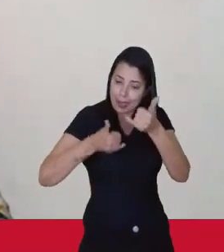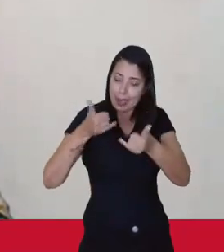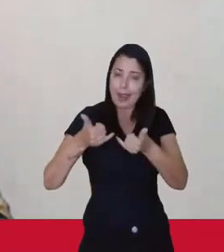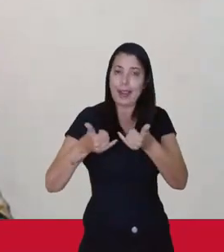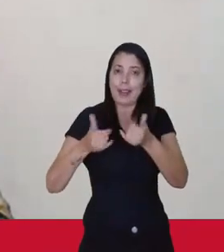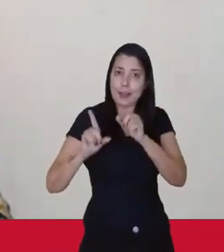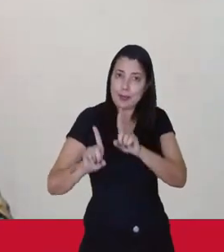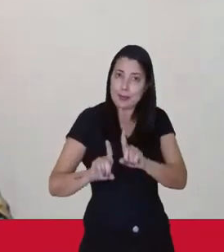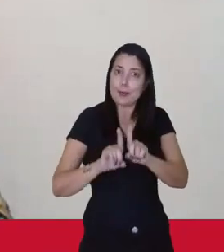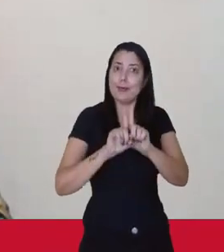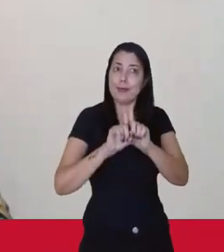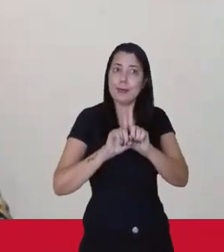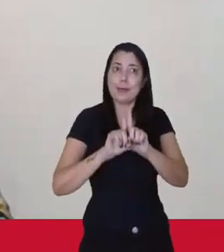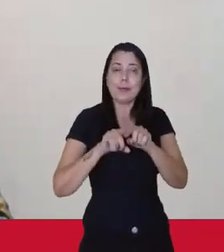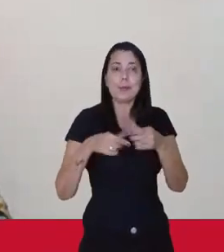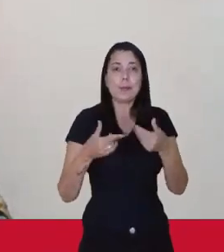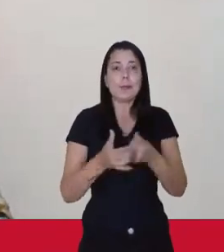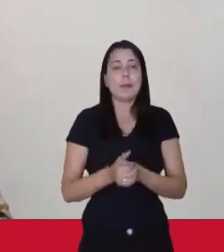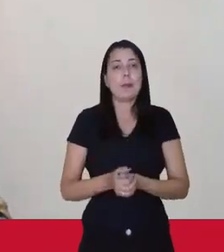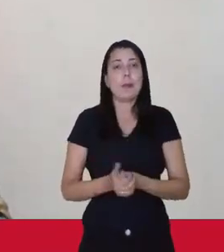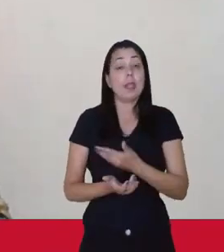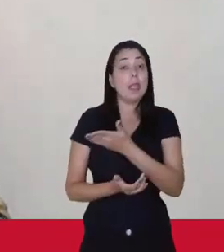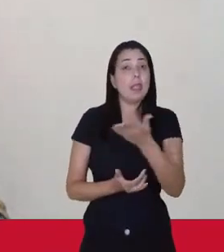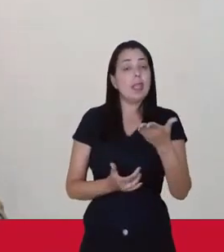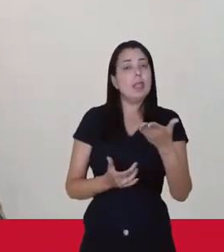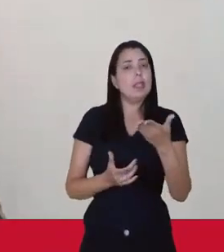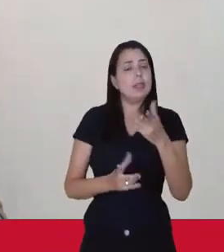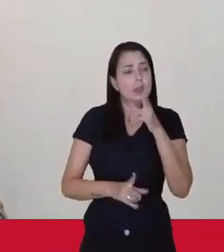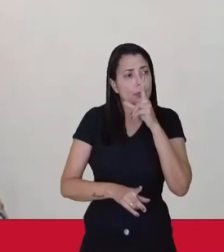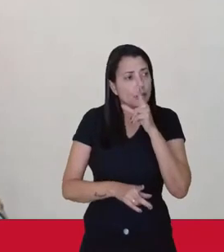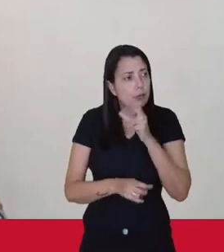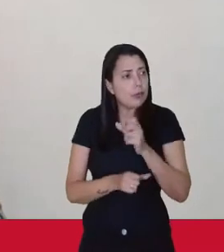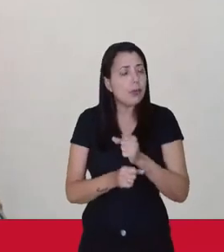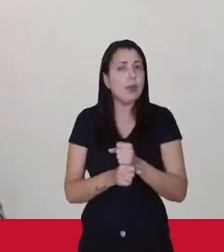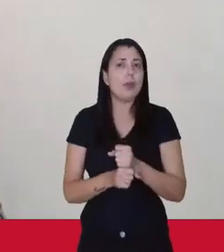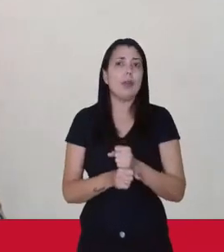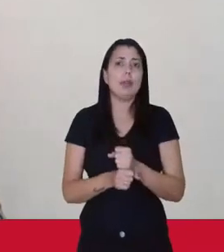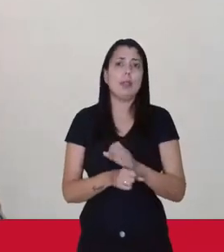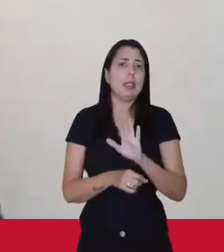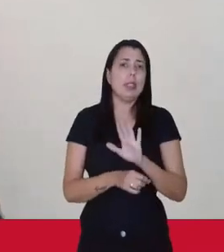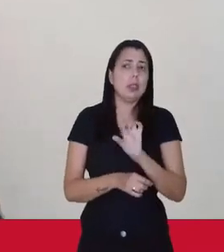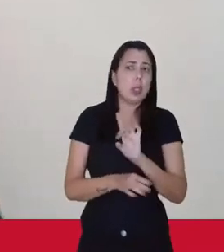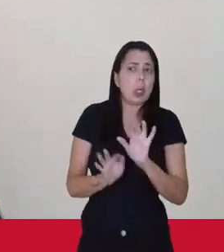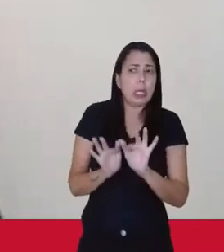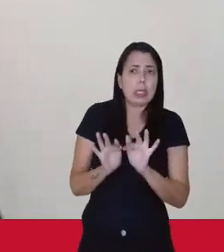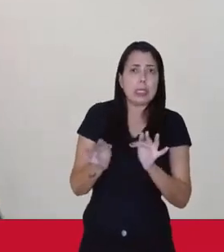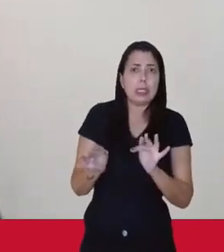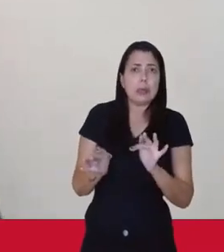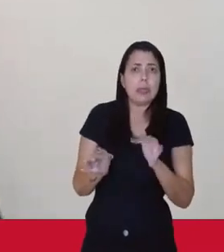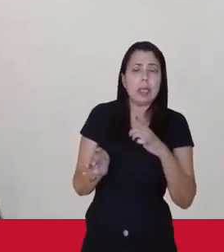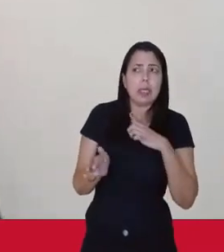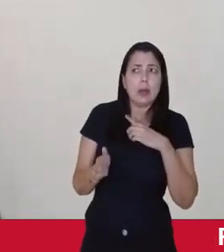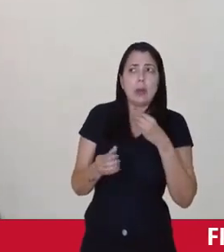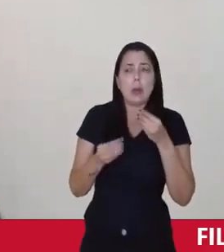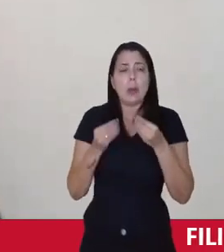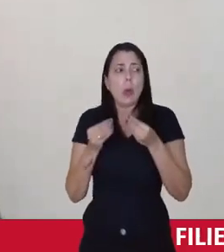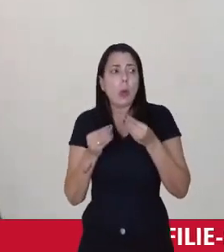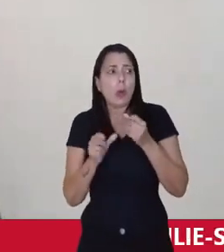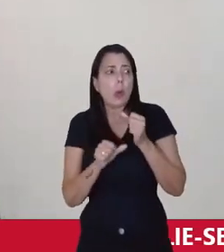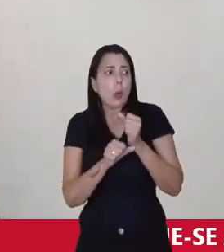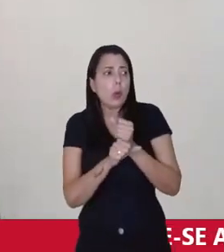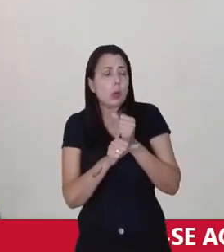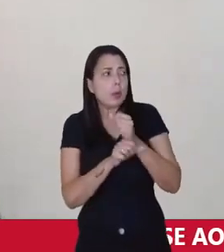elas. E esse esforço, né, não é à toa que depois a gente foi construindo